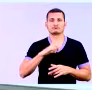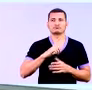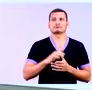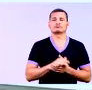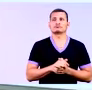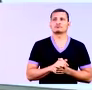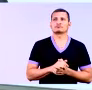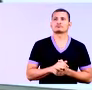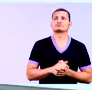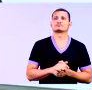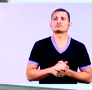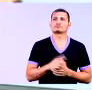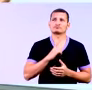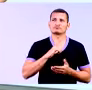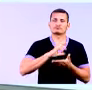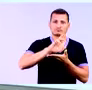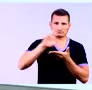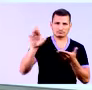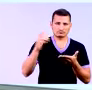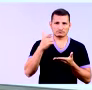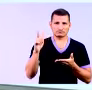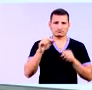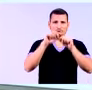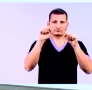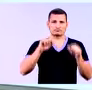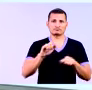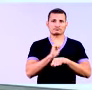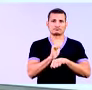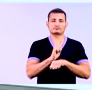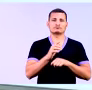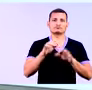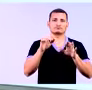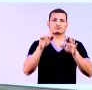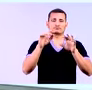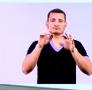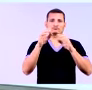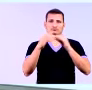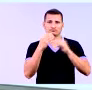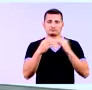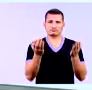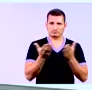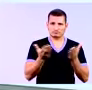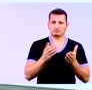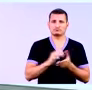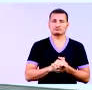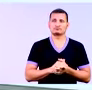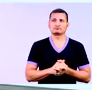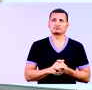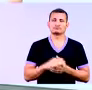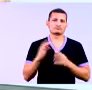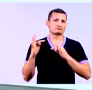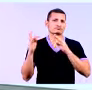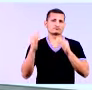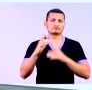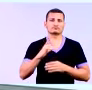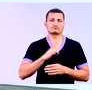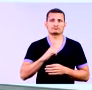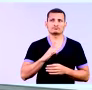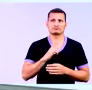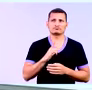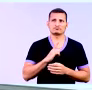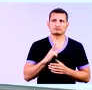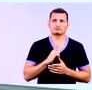enfim, existem diversos outros sistemas gerenciadores de banco de dados no mercado hoje, e geralmente todos eles possuem, todo